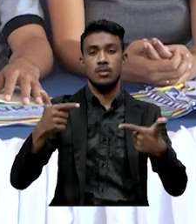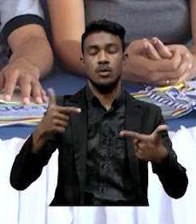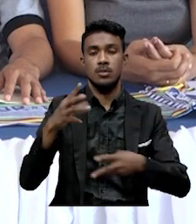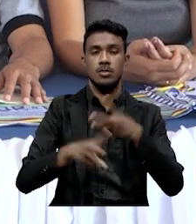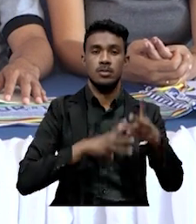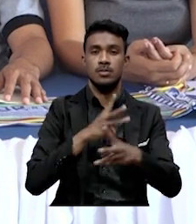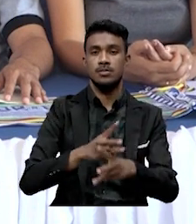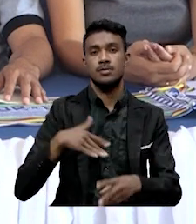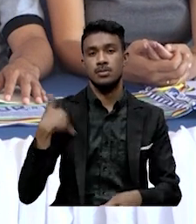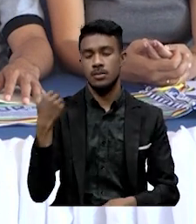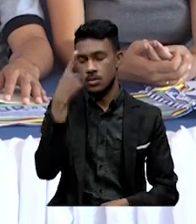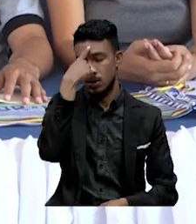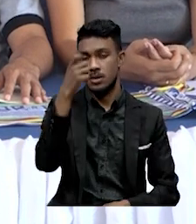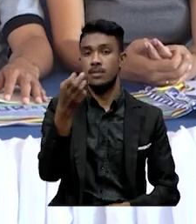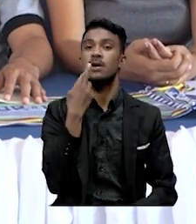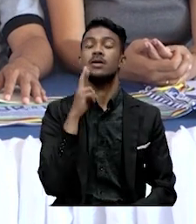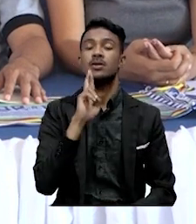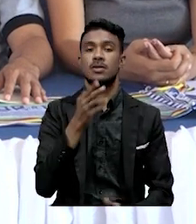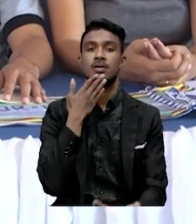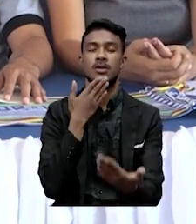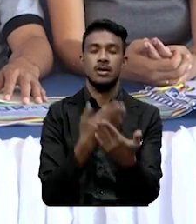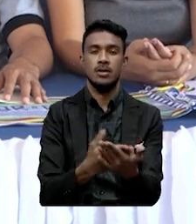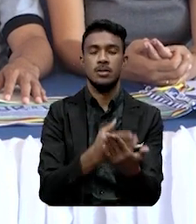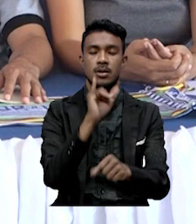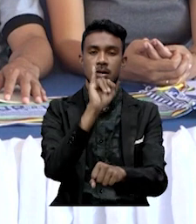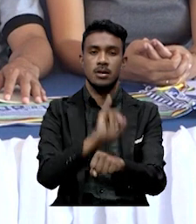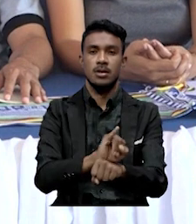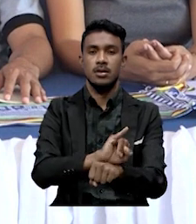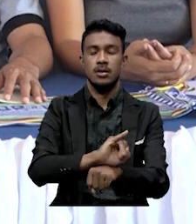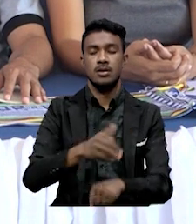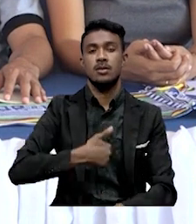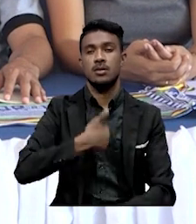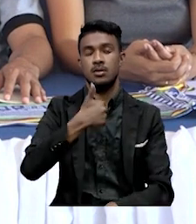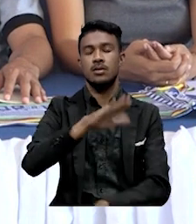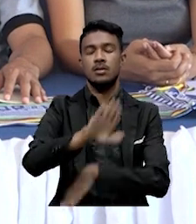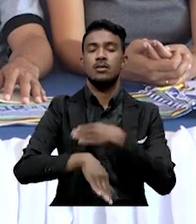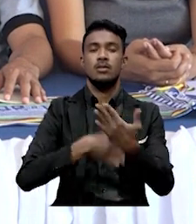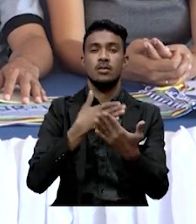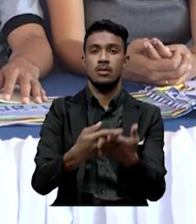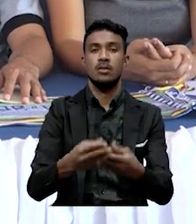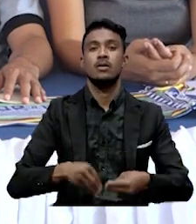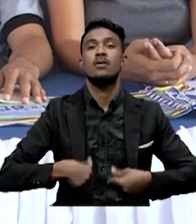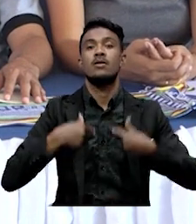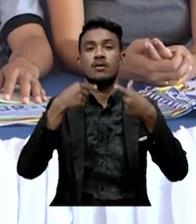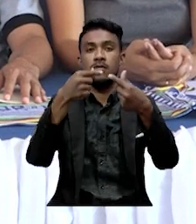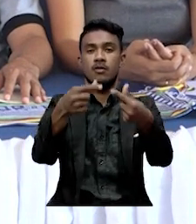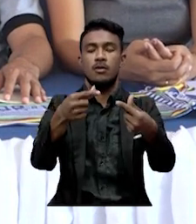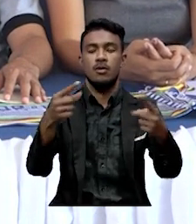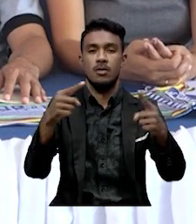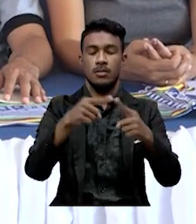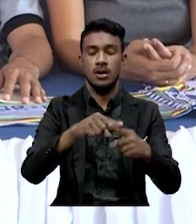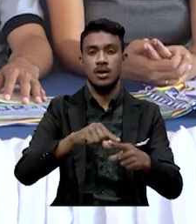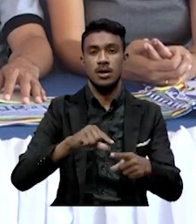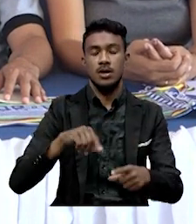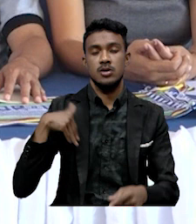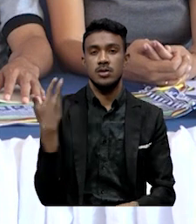razões ne mag diak debe satu kada igreja particular oferecemos ba foi sira